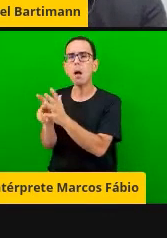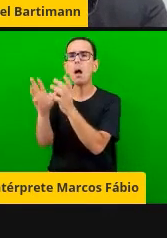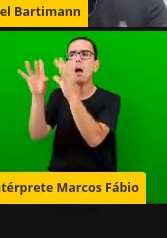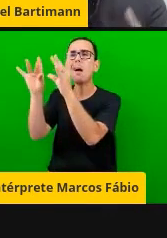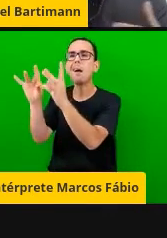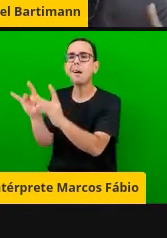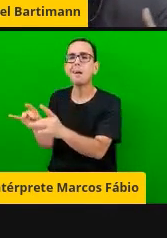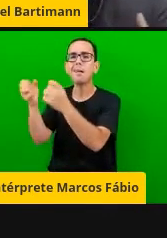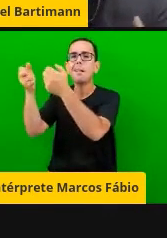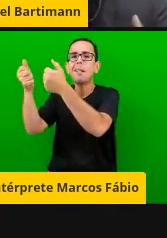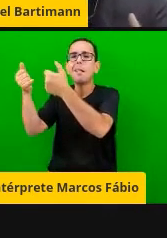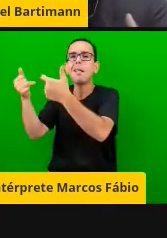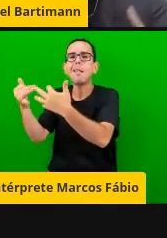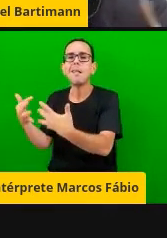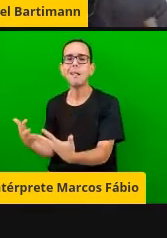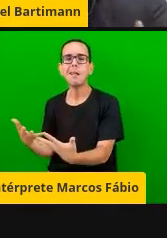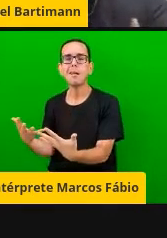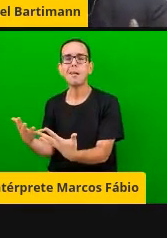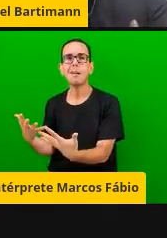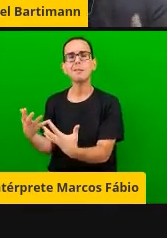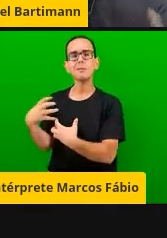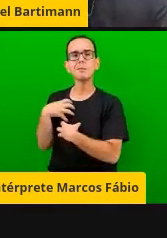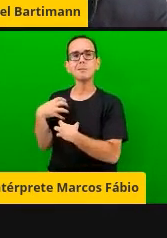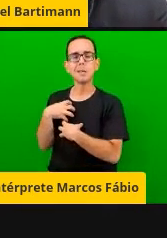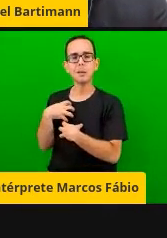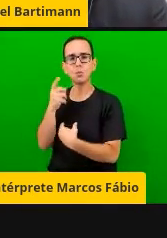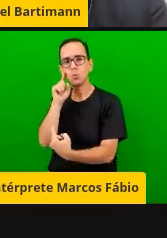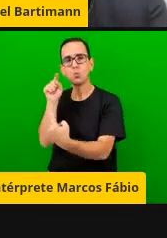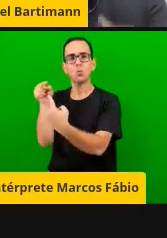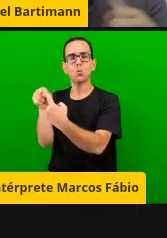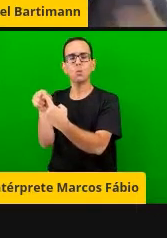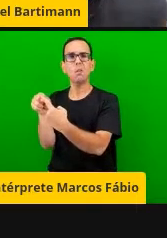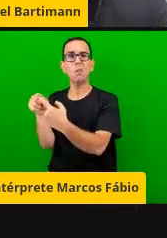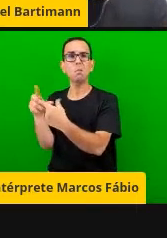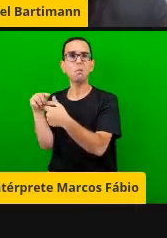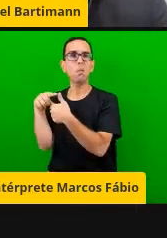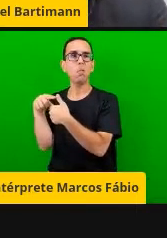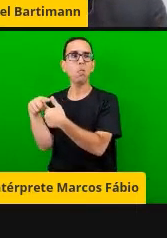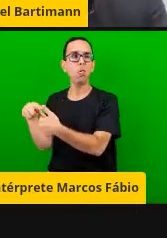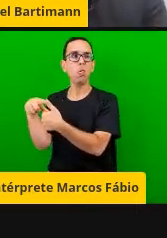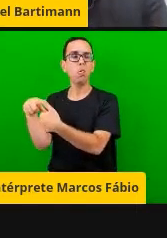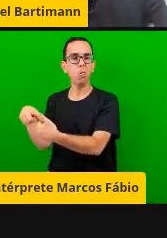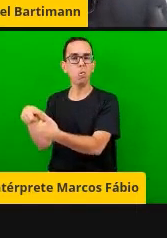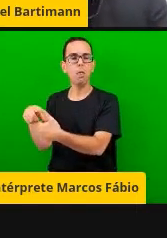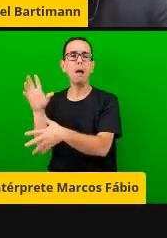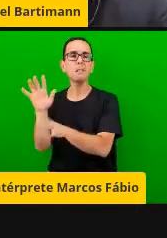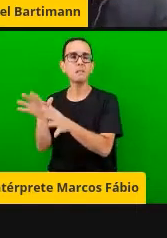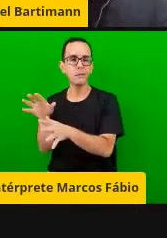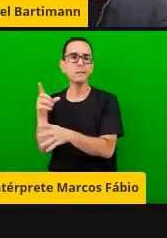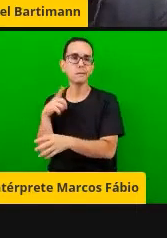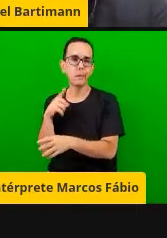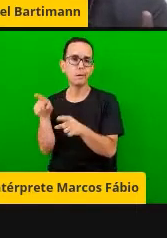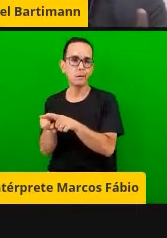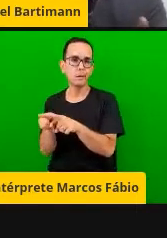é feita muitas vezes de maneira, ele vai chamar ele de enfadonha, às vezes tediosa para os alunos, sobretudo quando